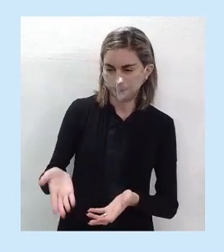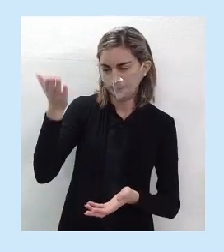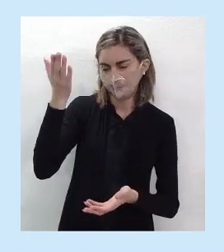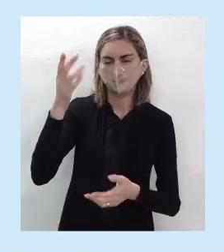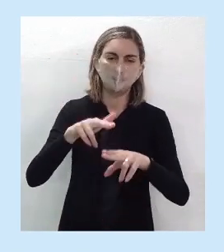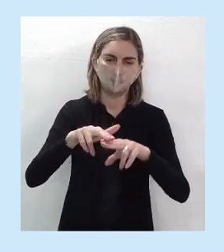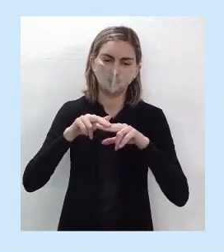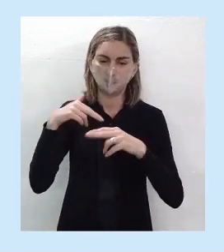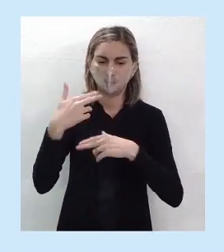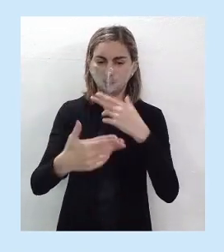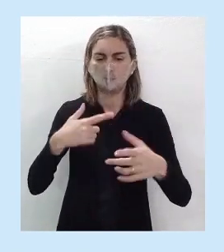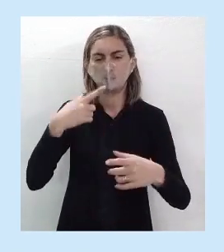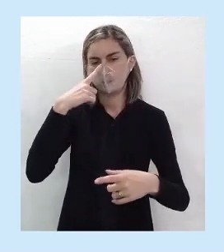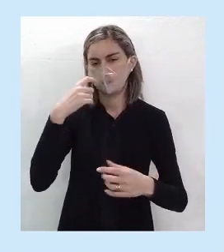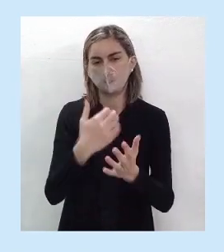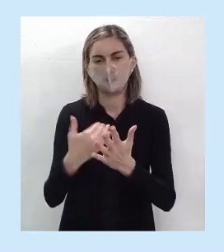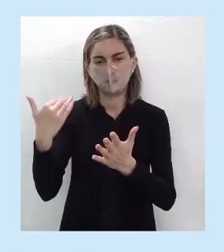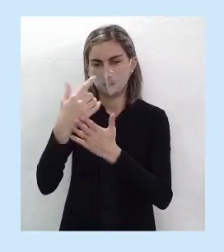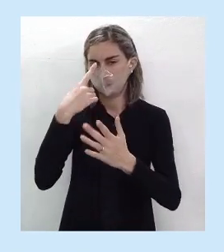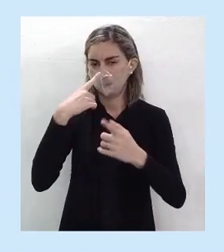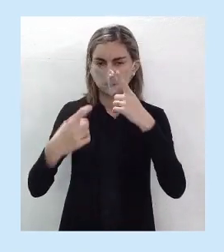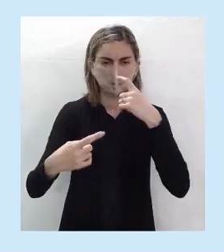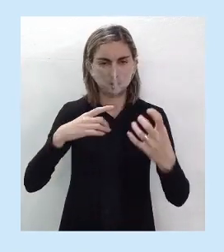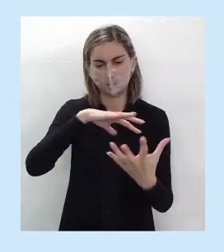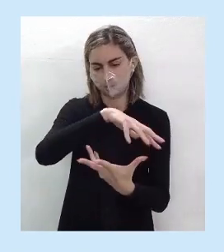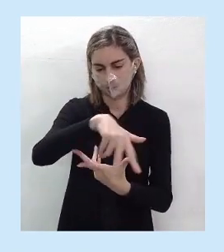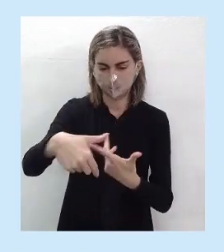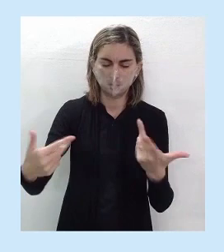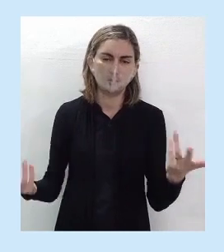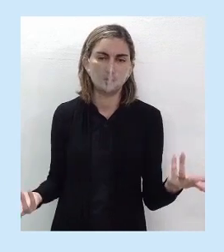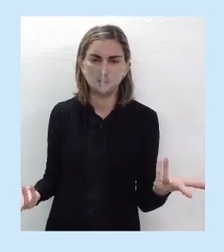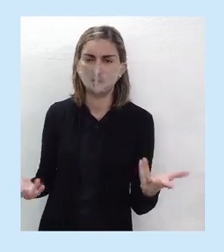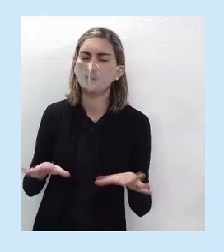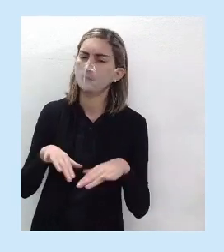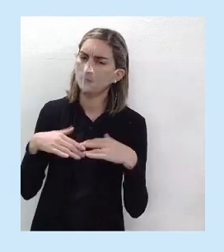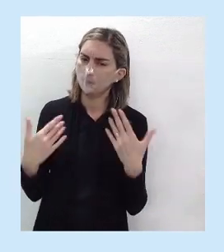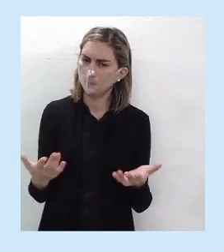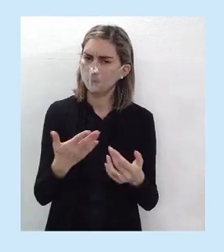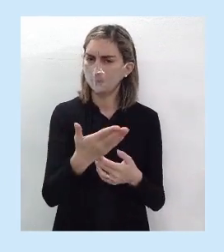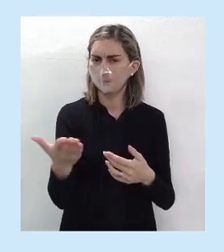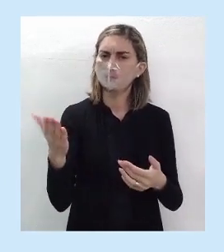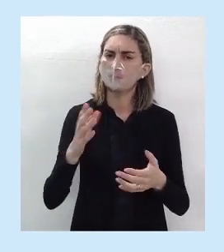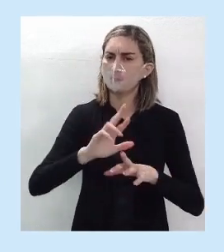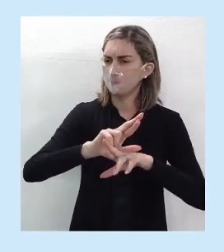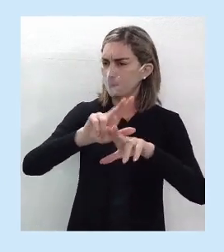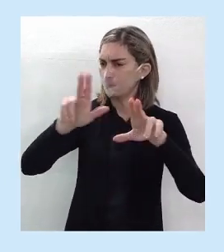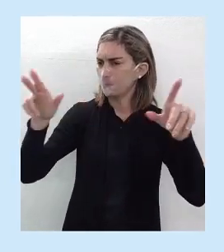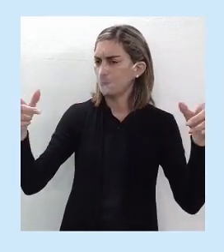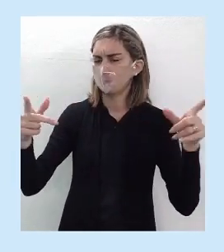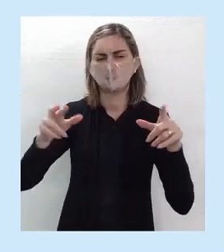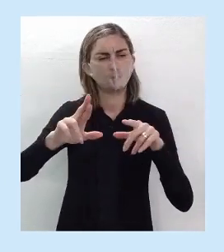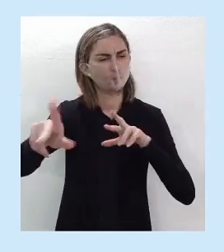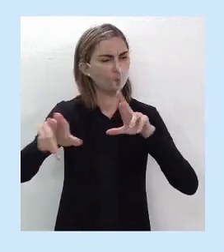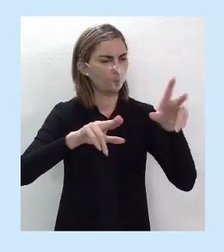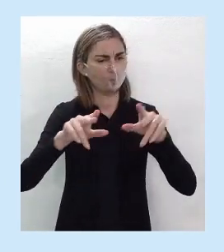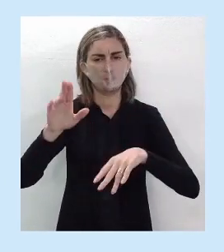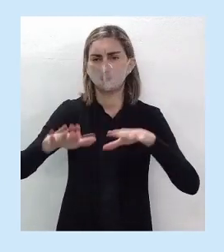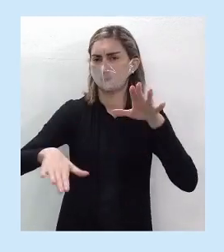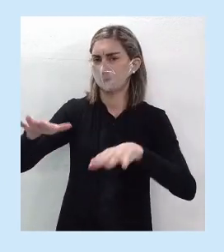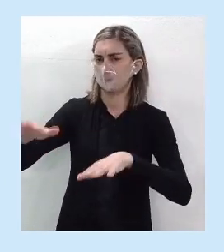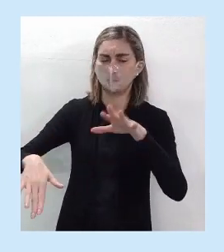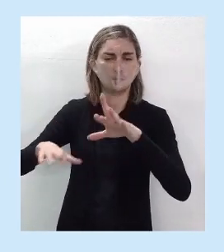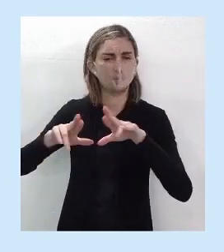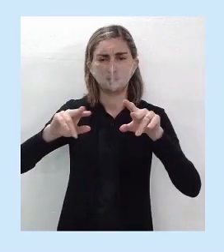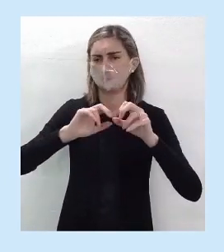resulta em mais lixo para o planeta, não é? Então, você tem aí um campo de